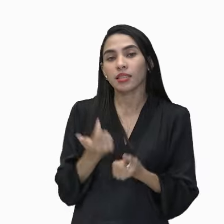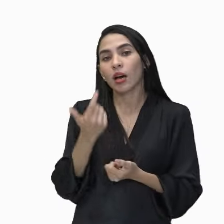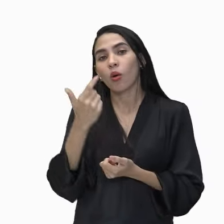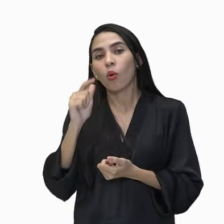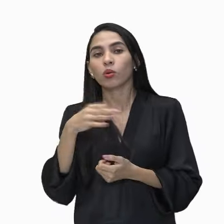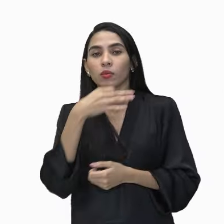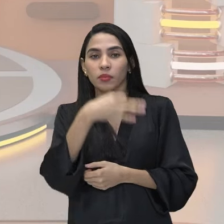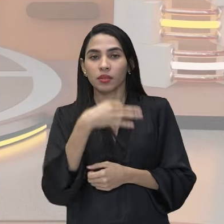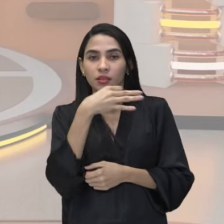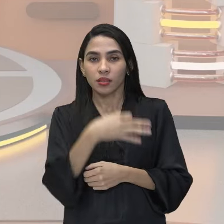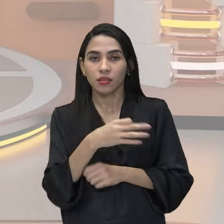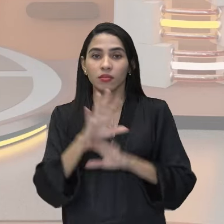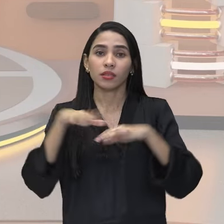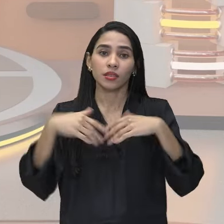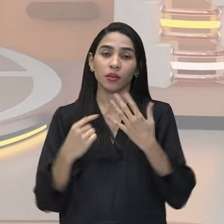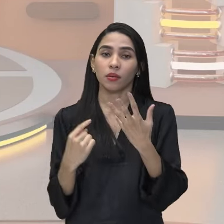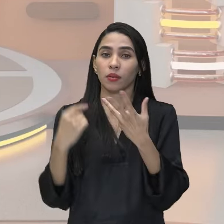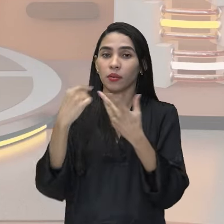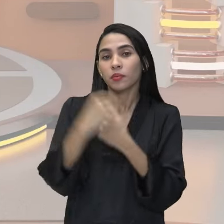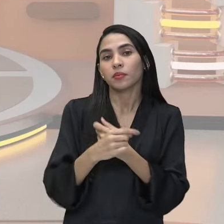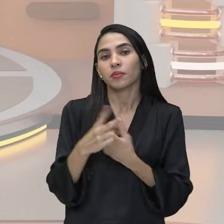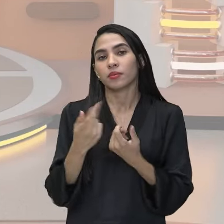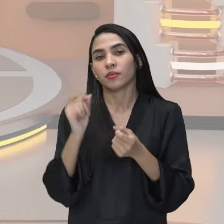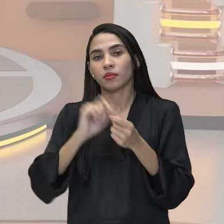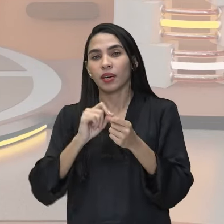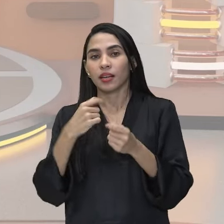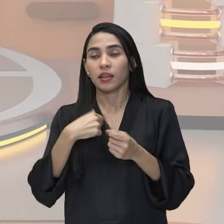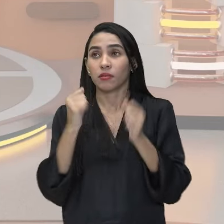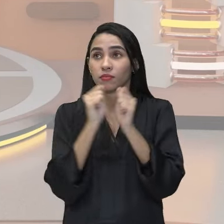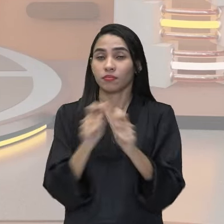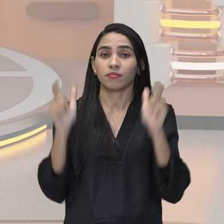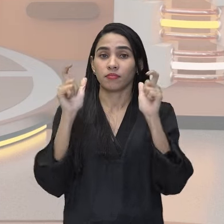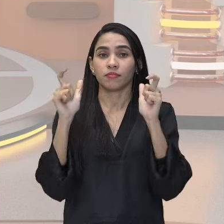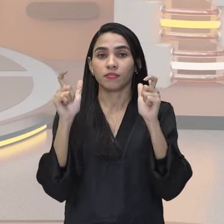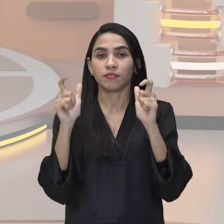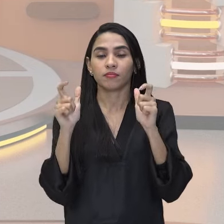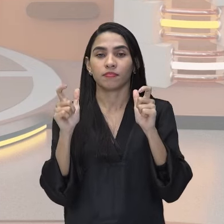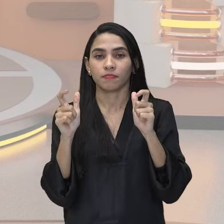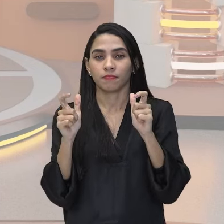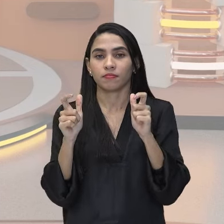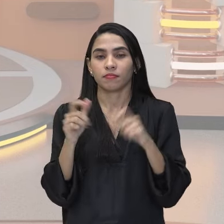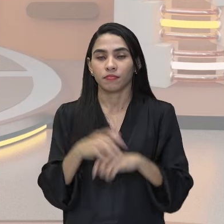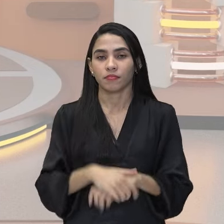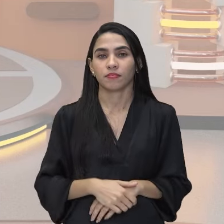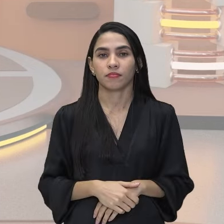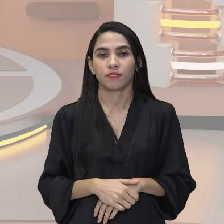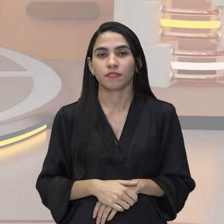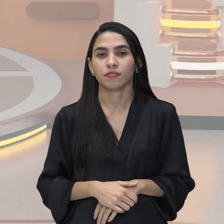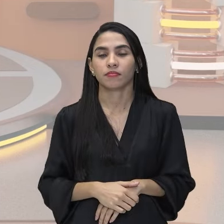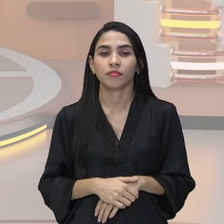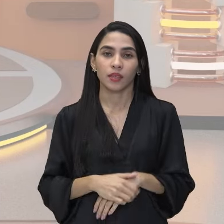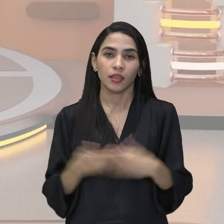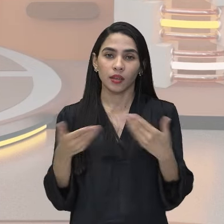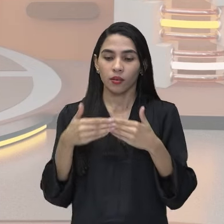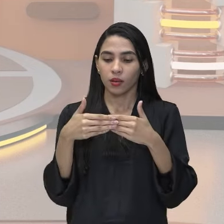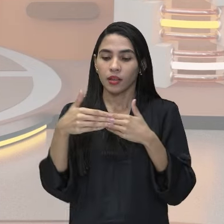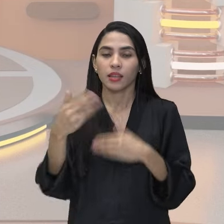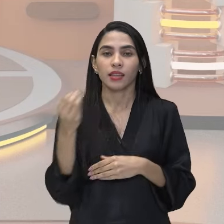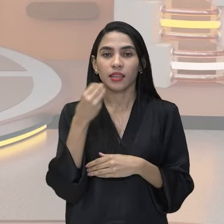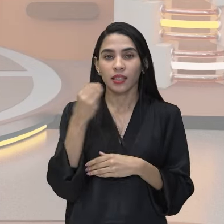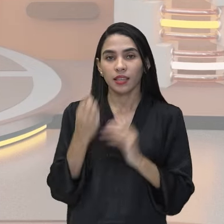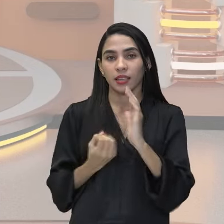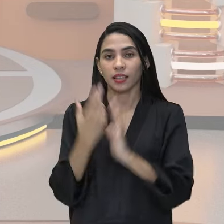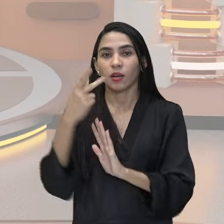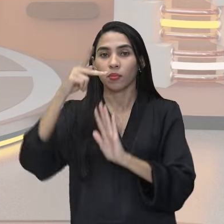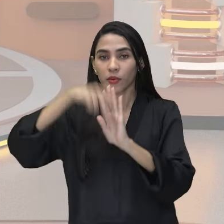Então, tudo isso daí faz com que eu desperte dessa existência inautêntica e passe a tentar construir um